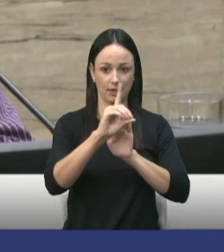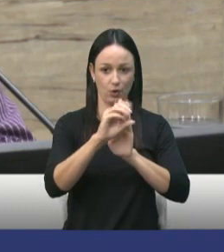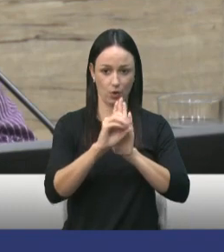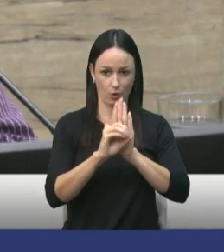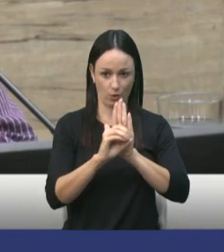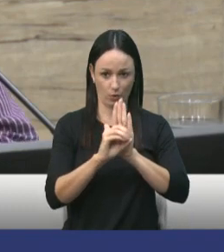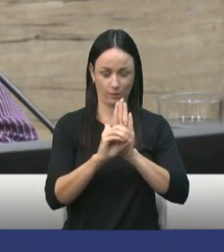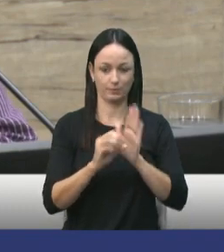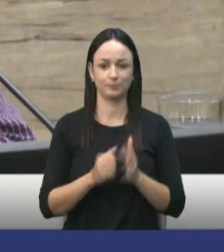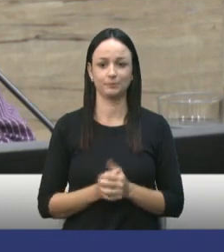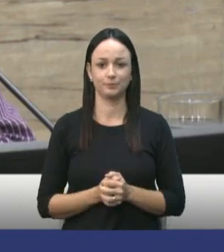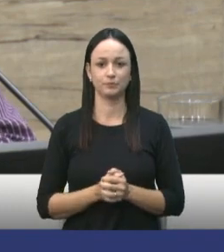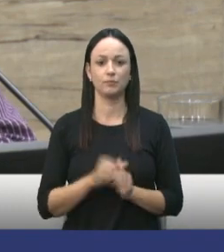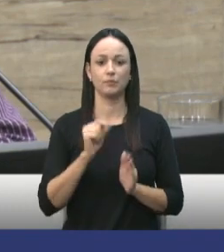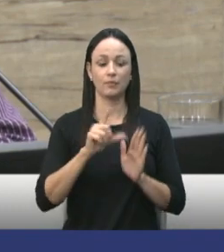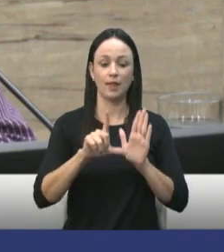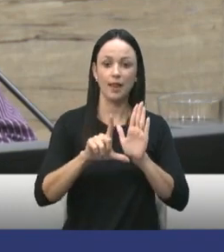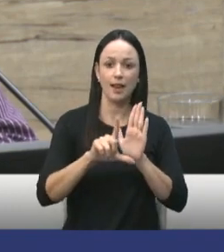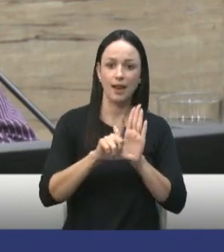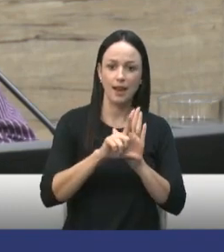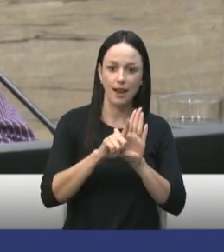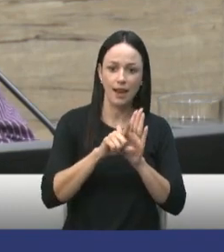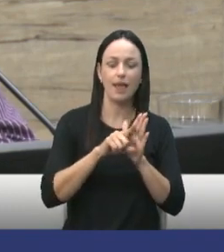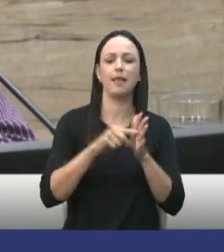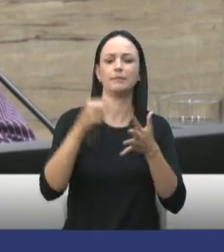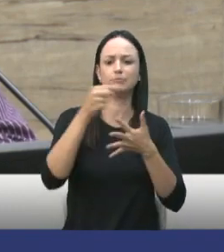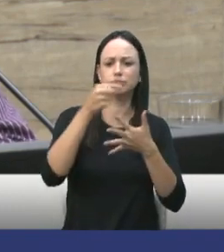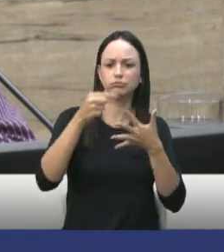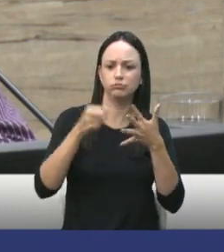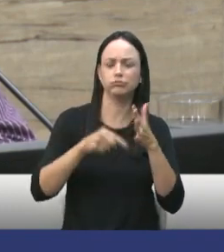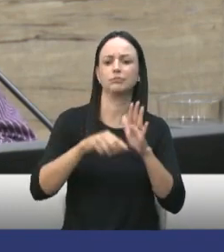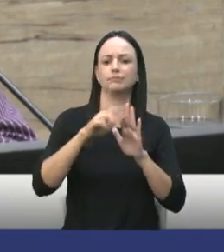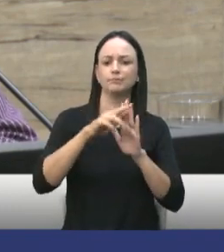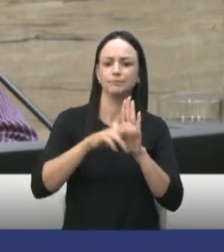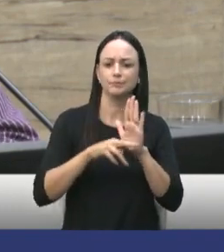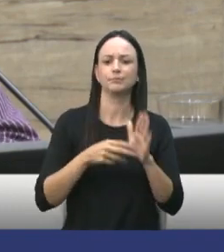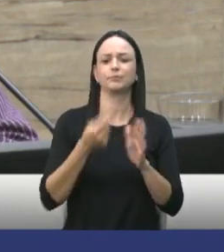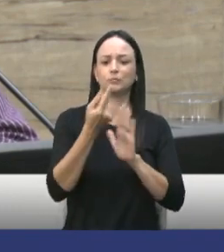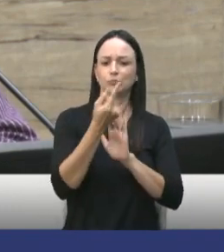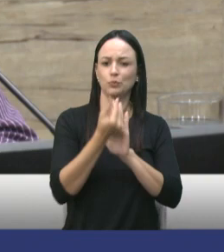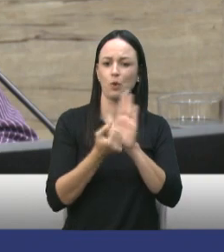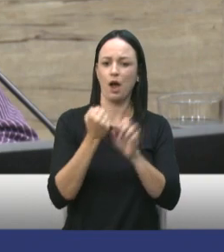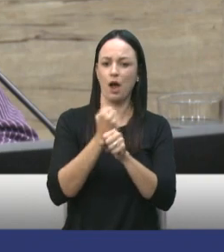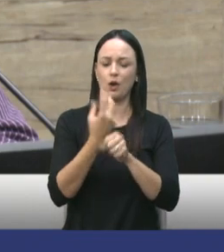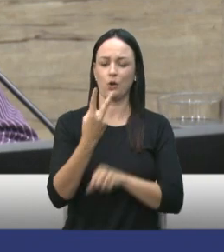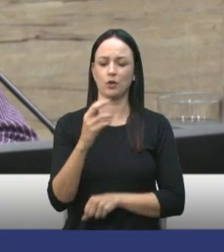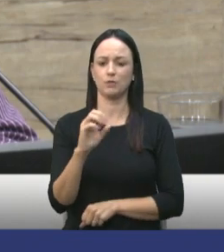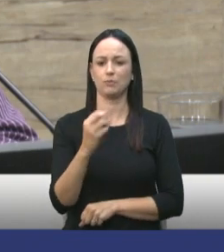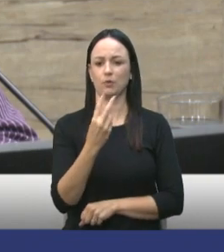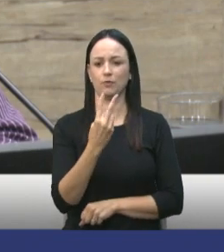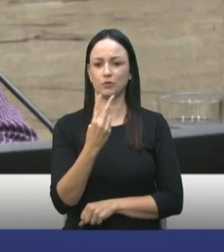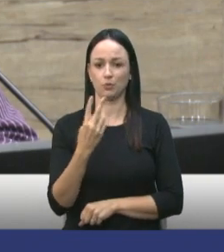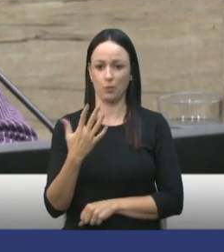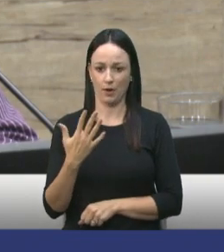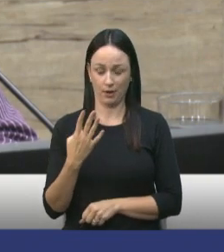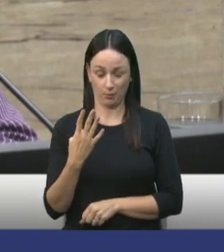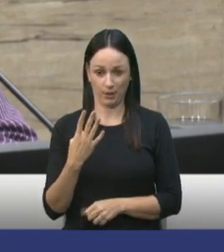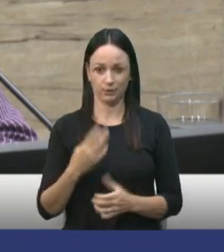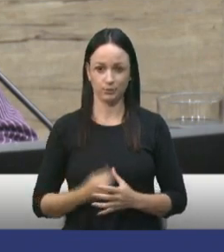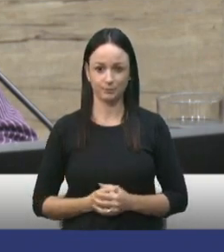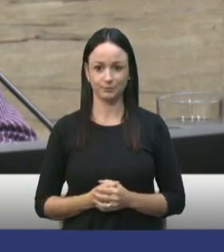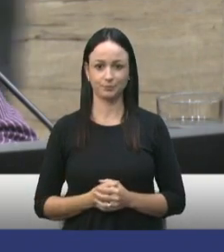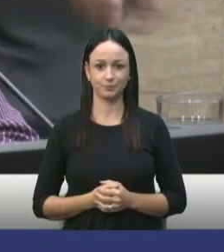que é a Lei de Diretrizes Orçamentárias para o ano de 2024. Então aqui a gente vai